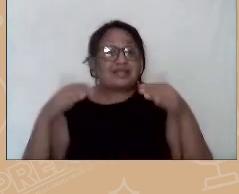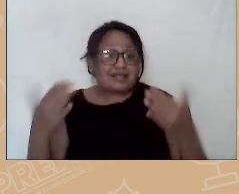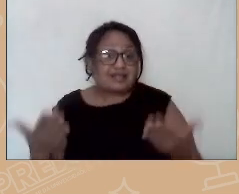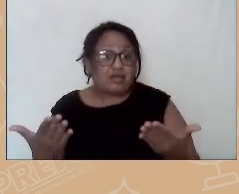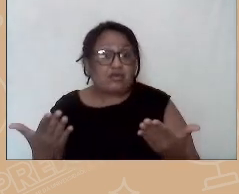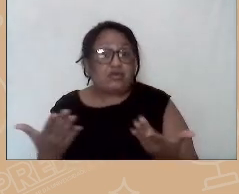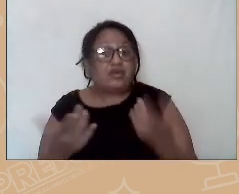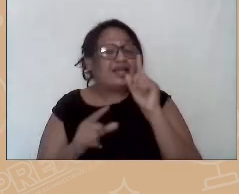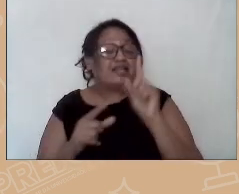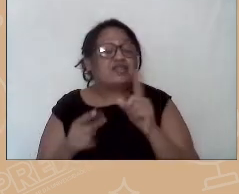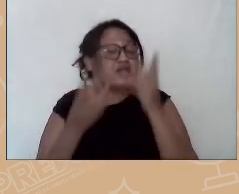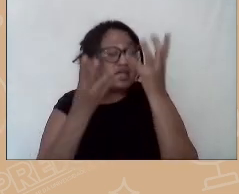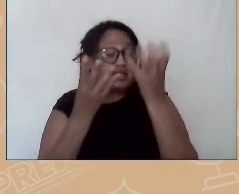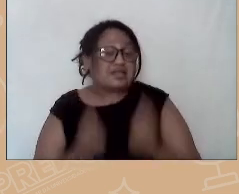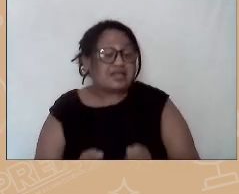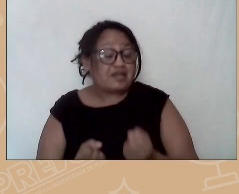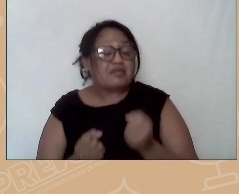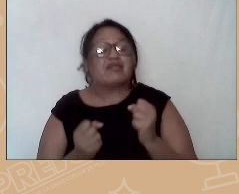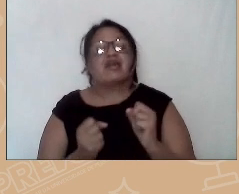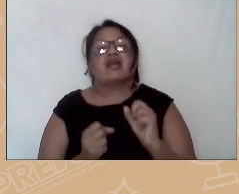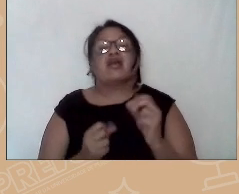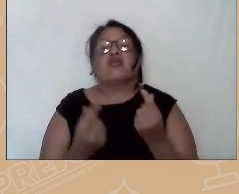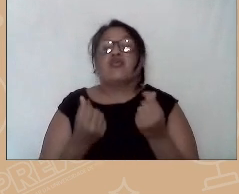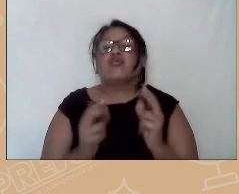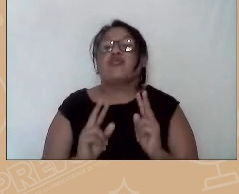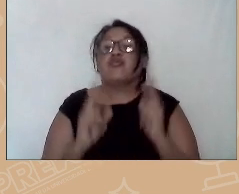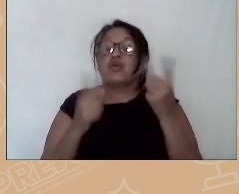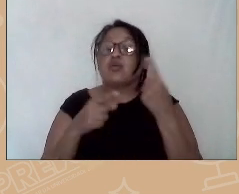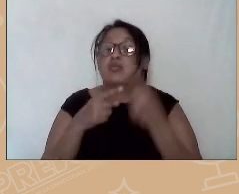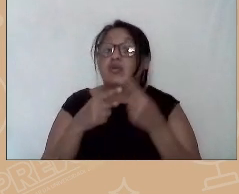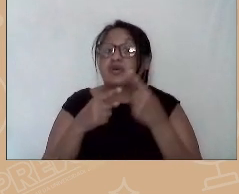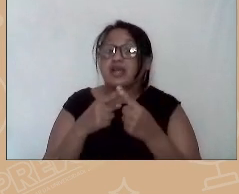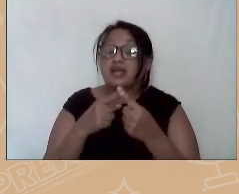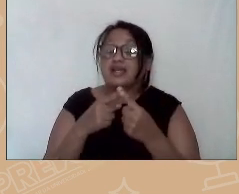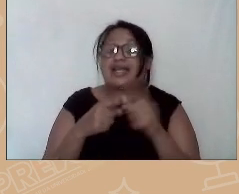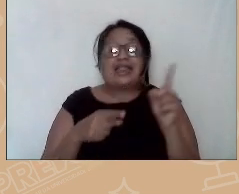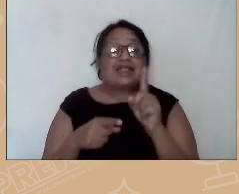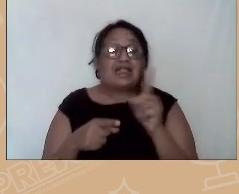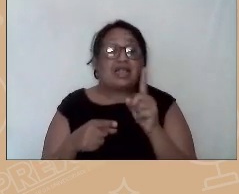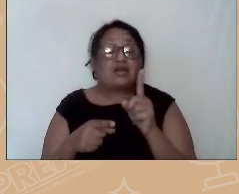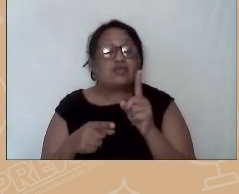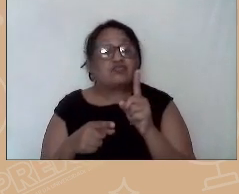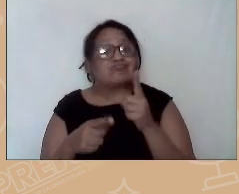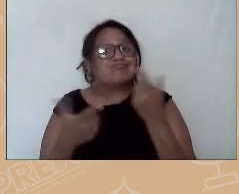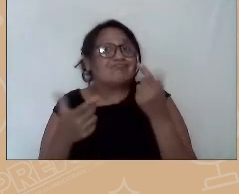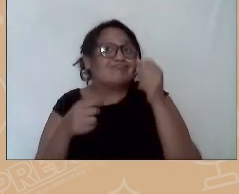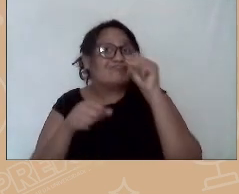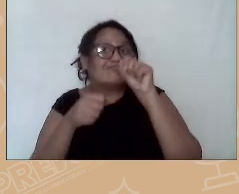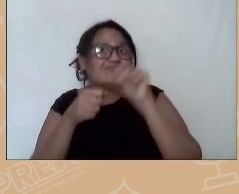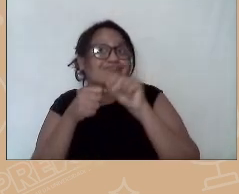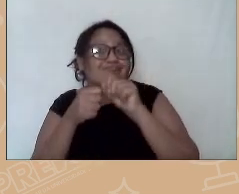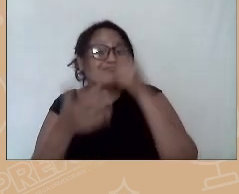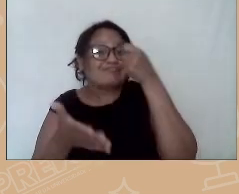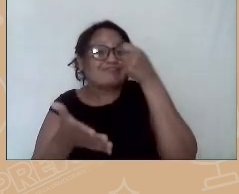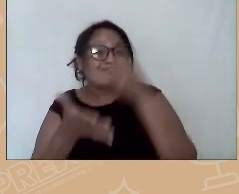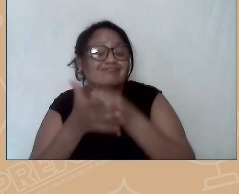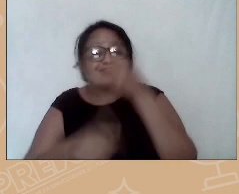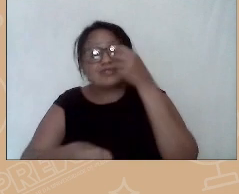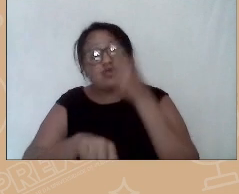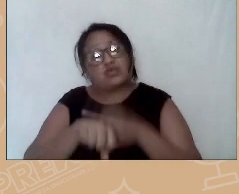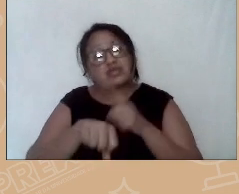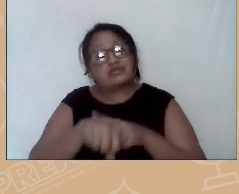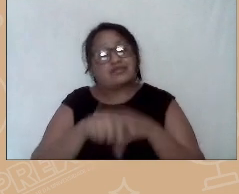não vai receber o valor porque uma vez que não cumpriu esse tempo de contrato aí vamos para a letra